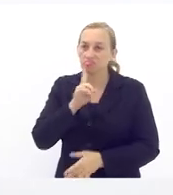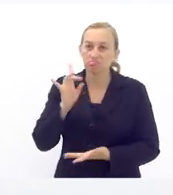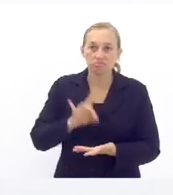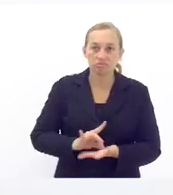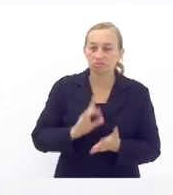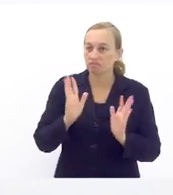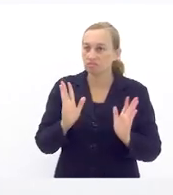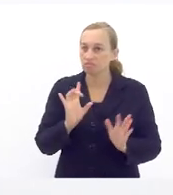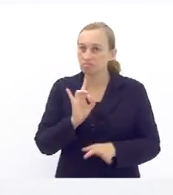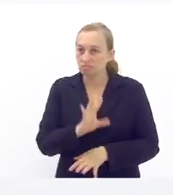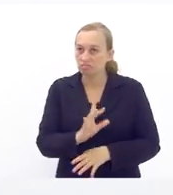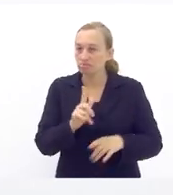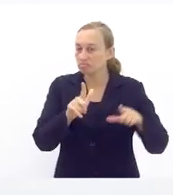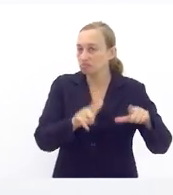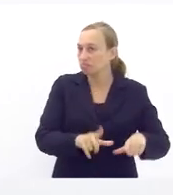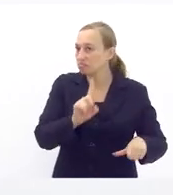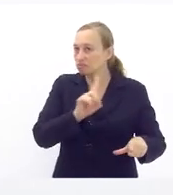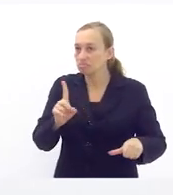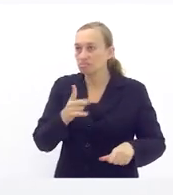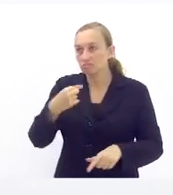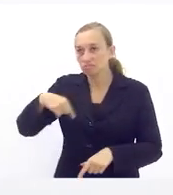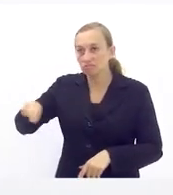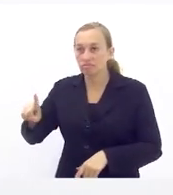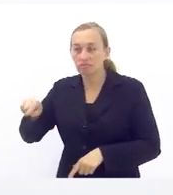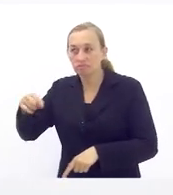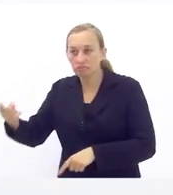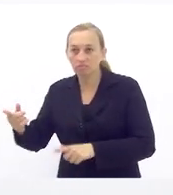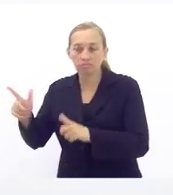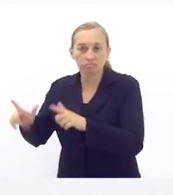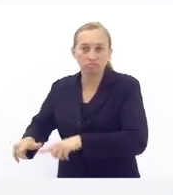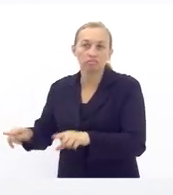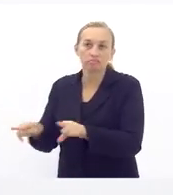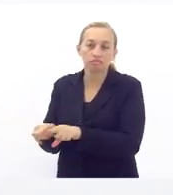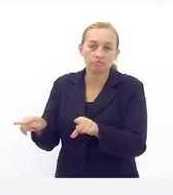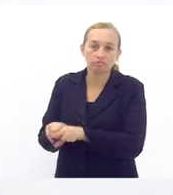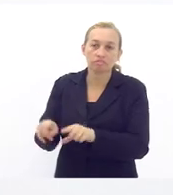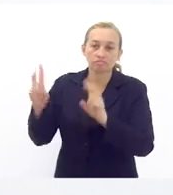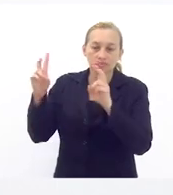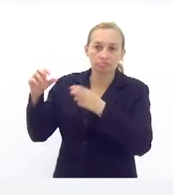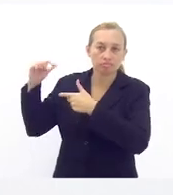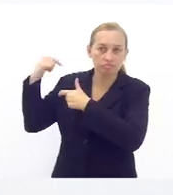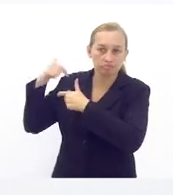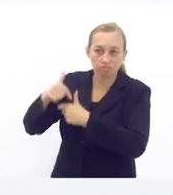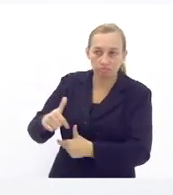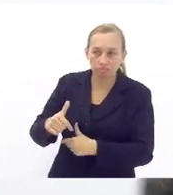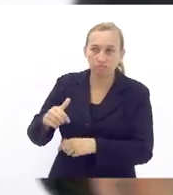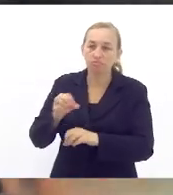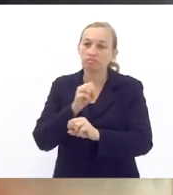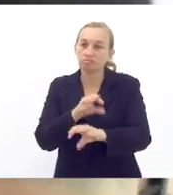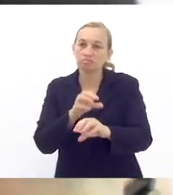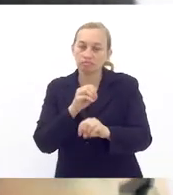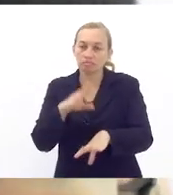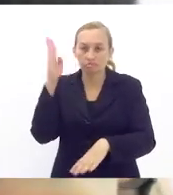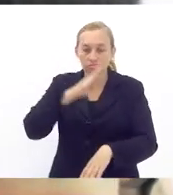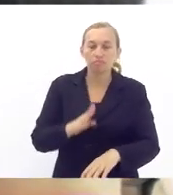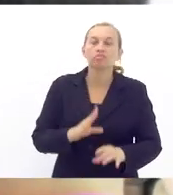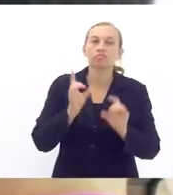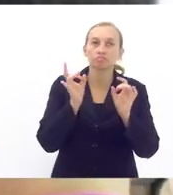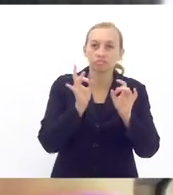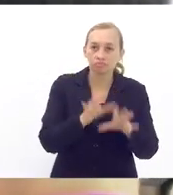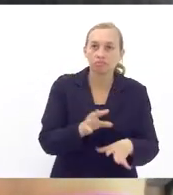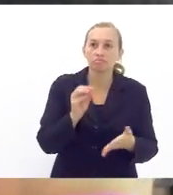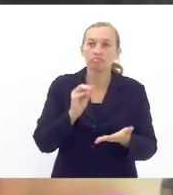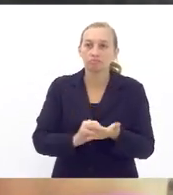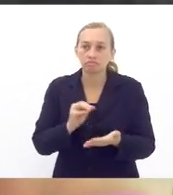hoje só da Martins a gente vai no exérj por exemplo uma instituição também tradicionalista uma histórica na educação brasileira tá abandonada faltando